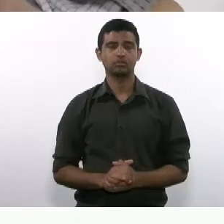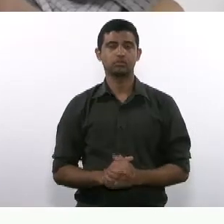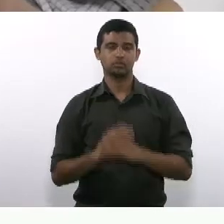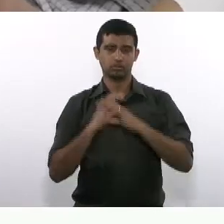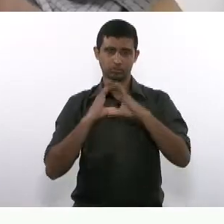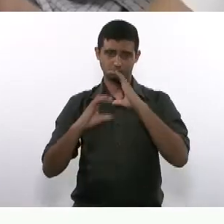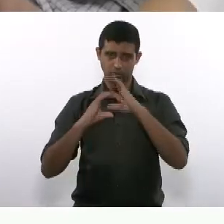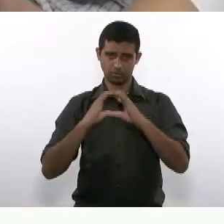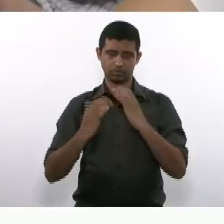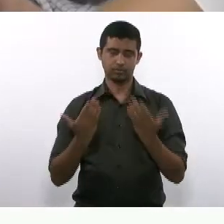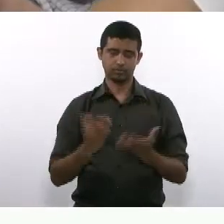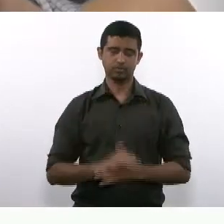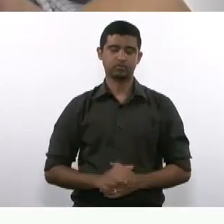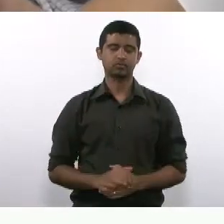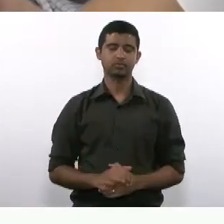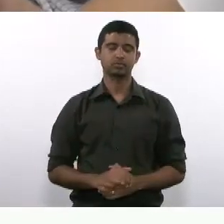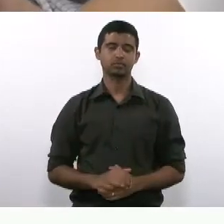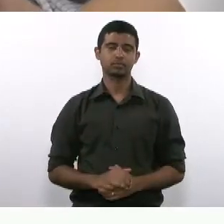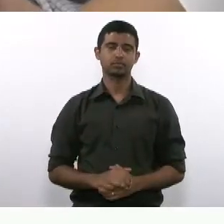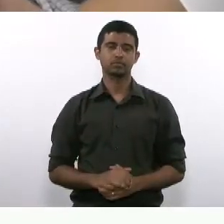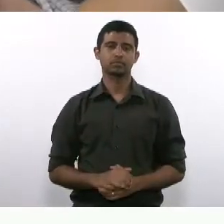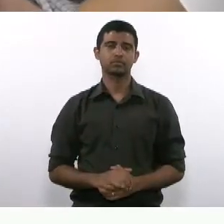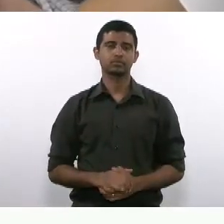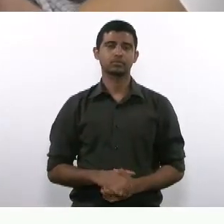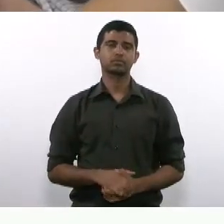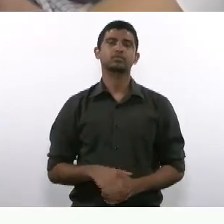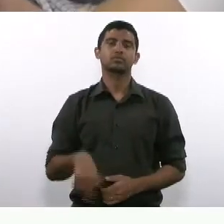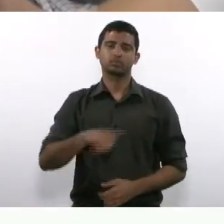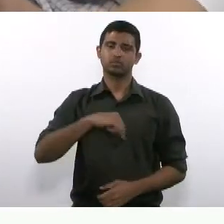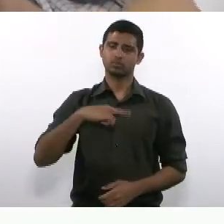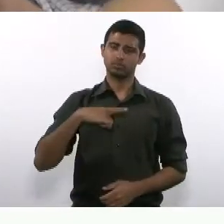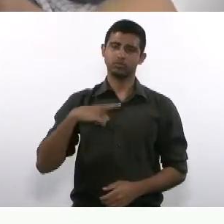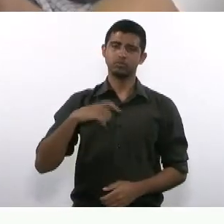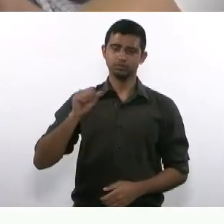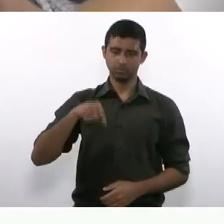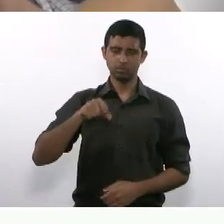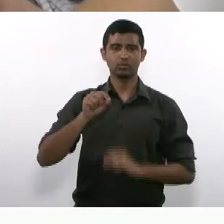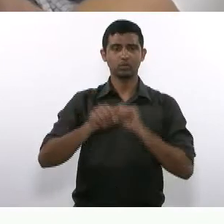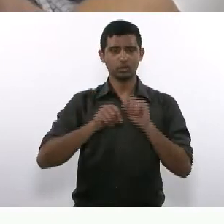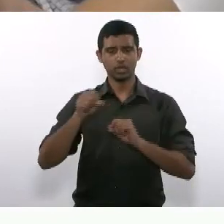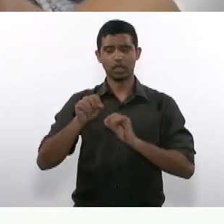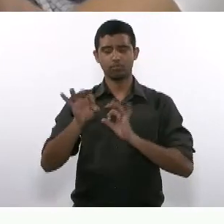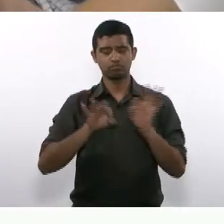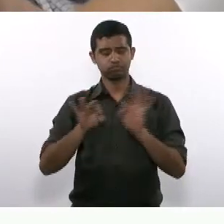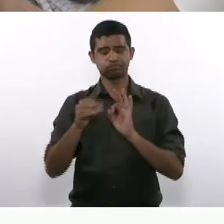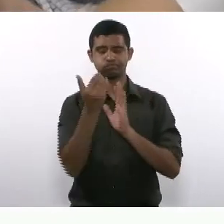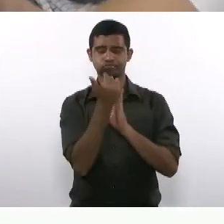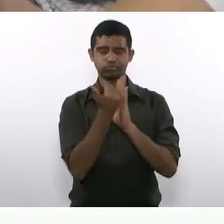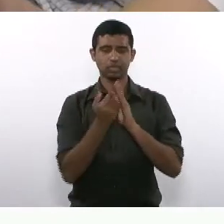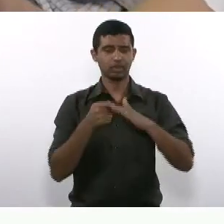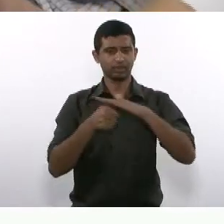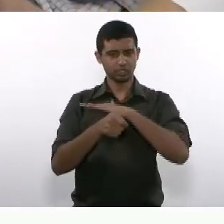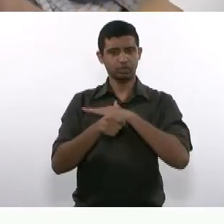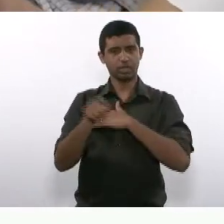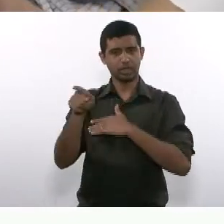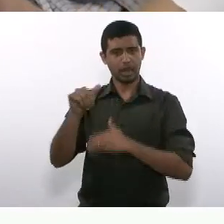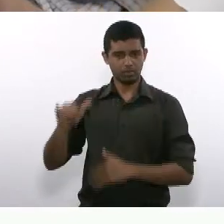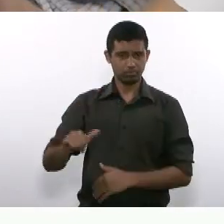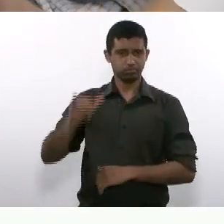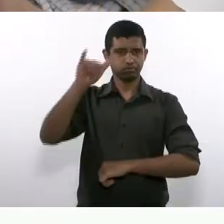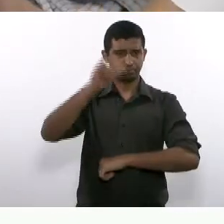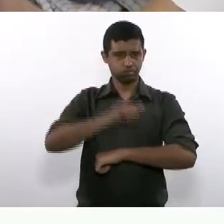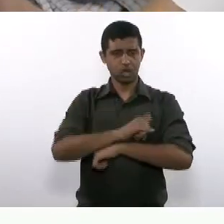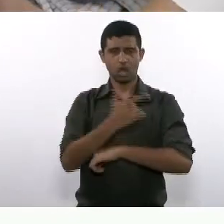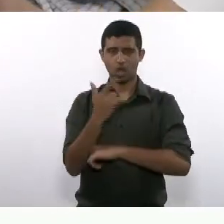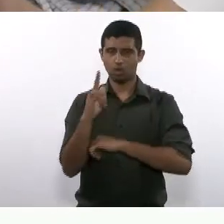Comunicação. A gente tem, sim, no nosso plano, um investimento em aeroportos internacionais. Não